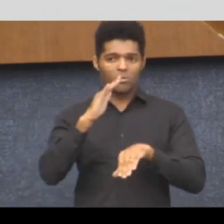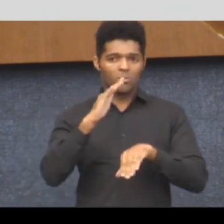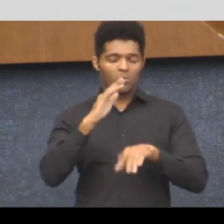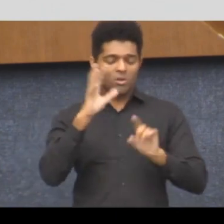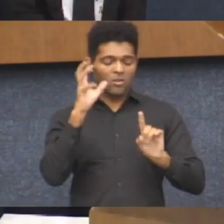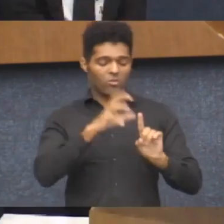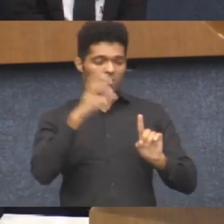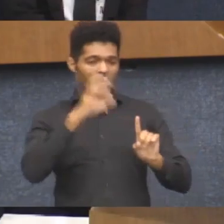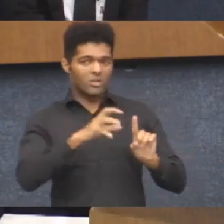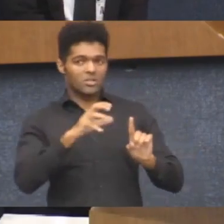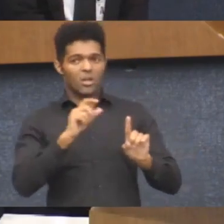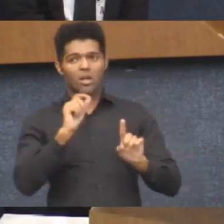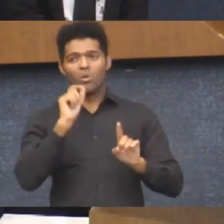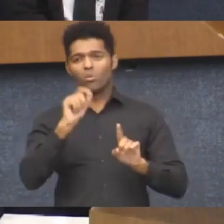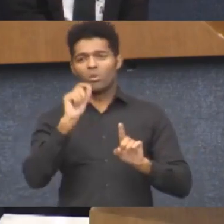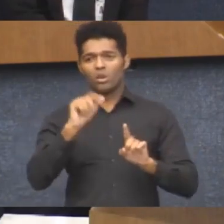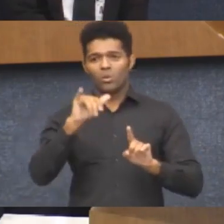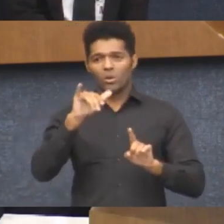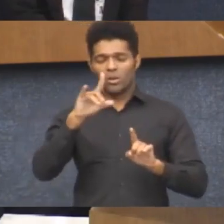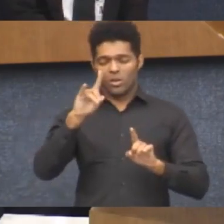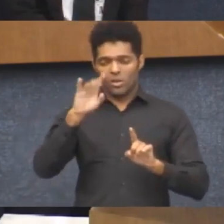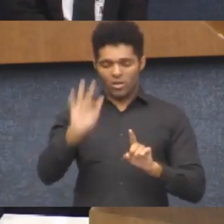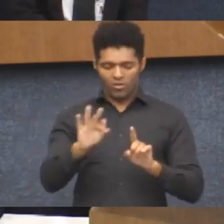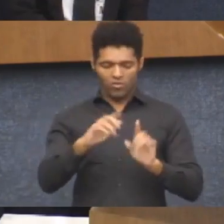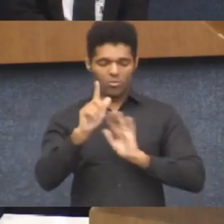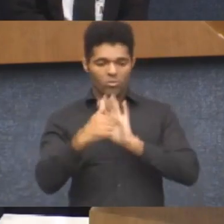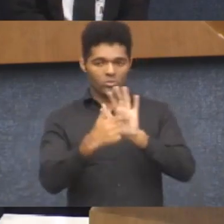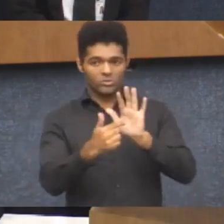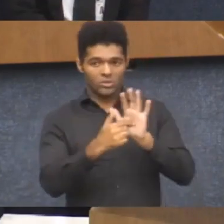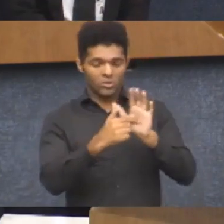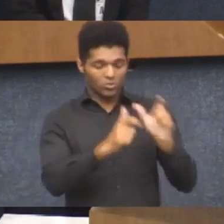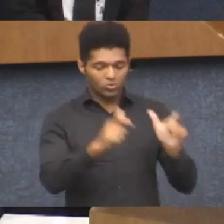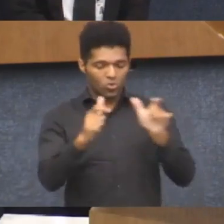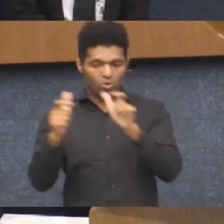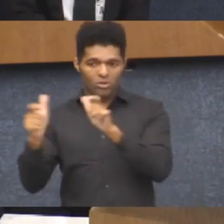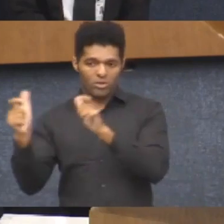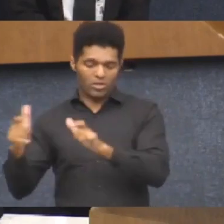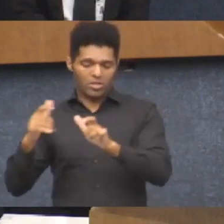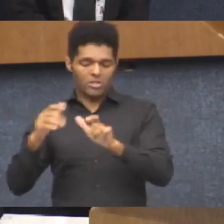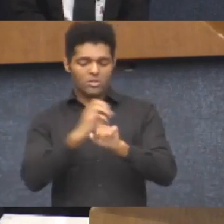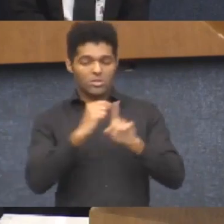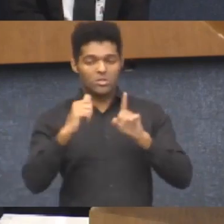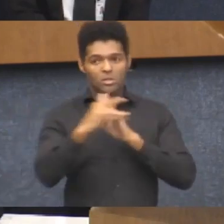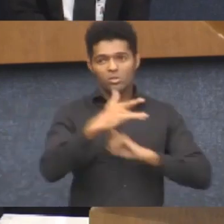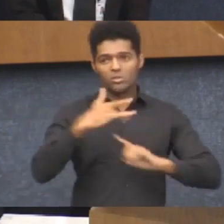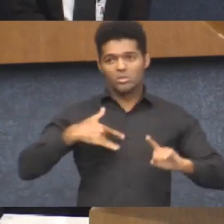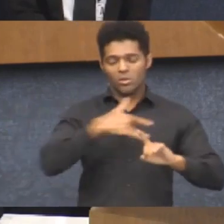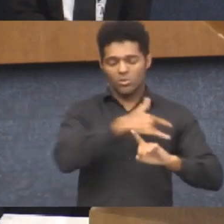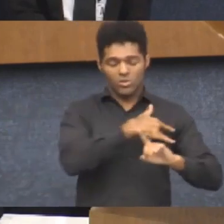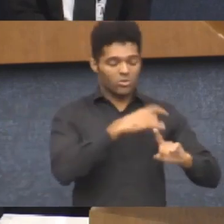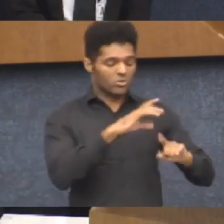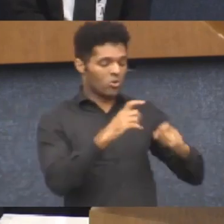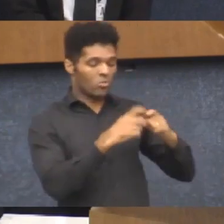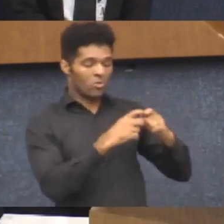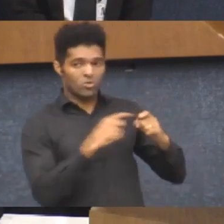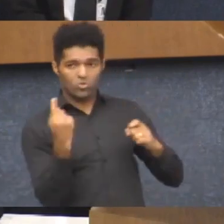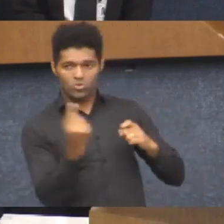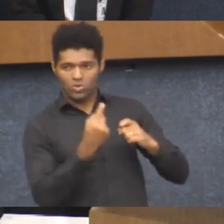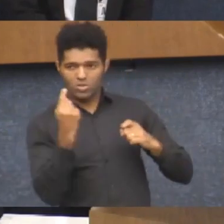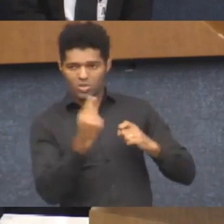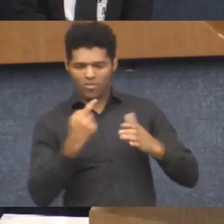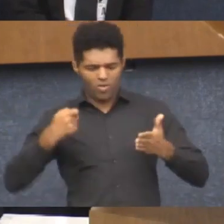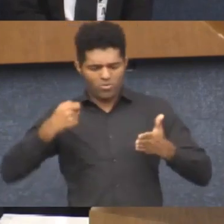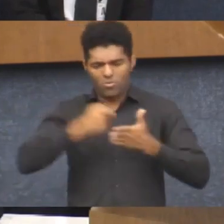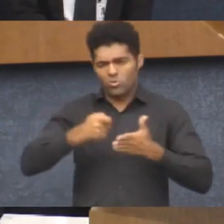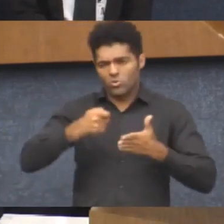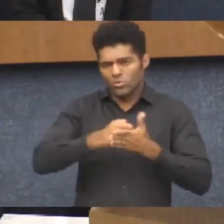IVS como alocando os determinantes sociais de saúde, assim, é disparadamente. Então, o médico por si só, vamos dizer assim, ele não vai conseguir lutar com